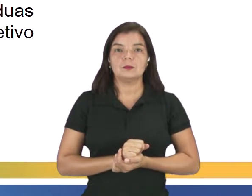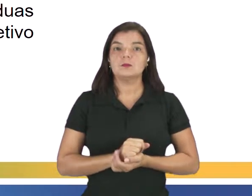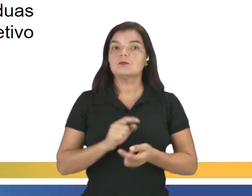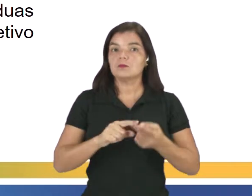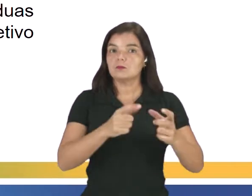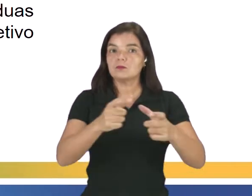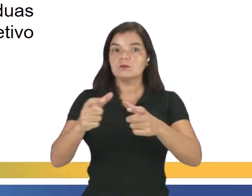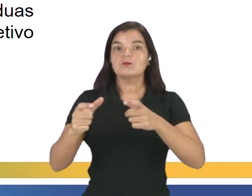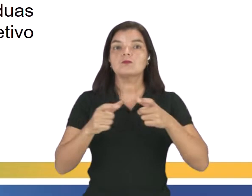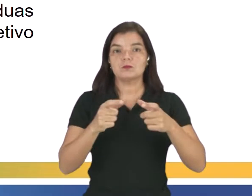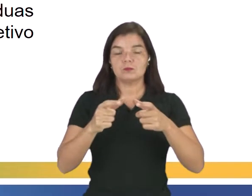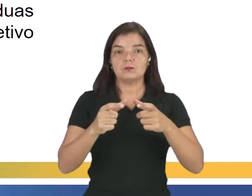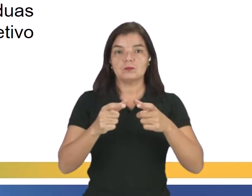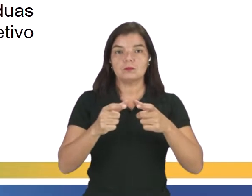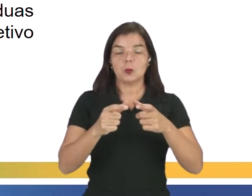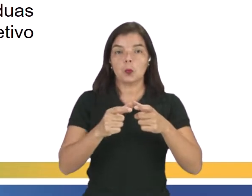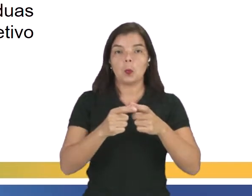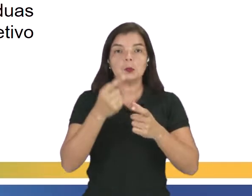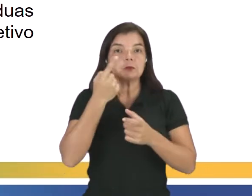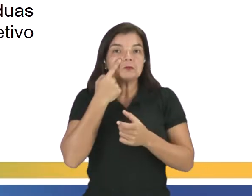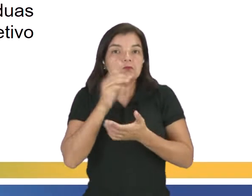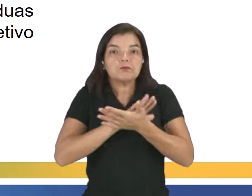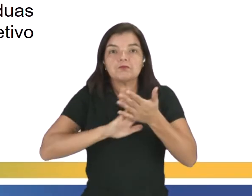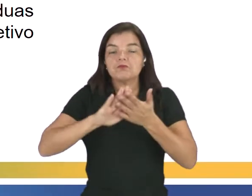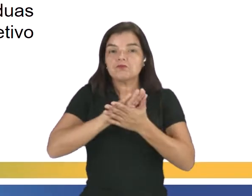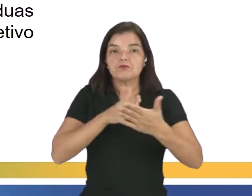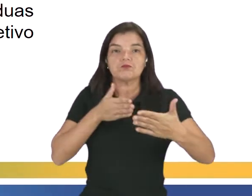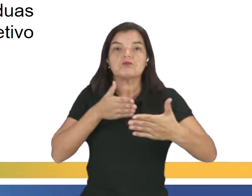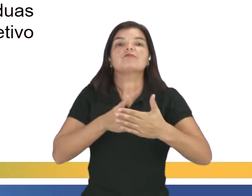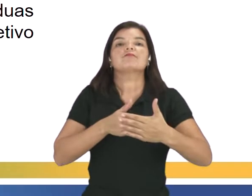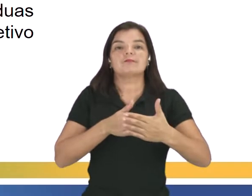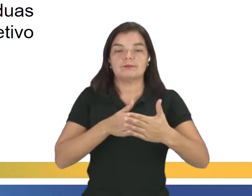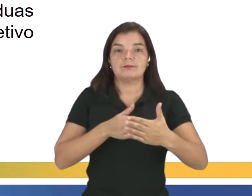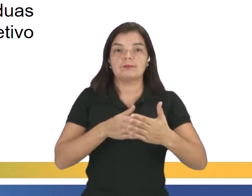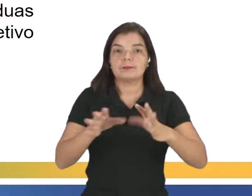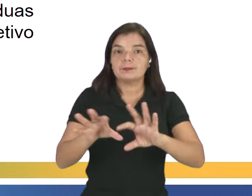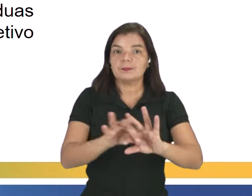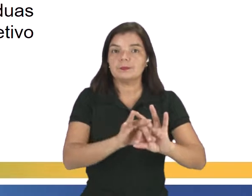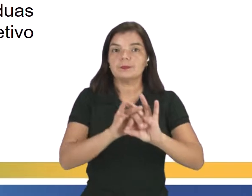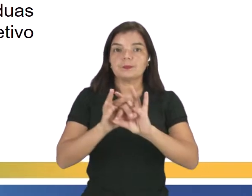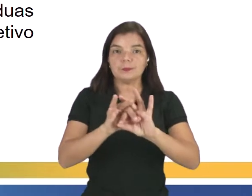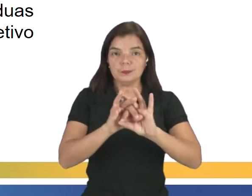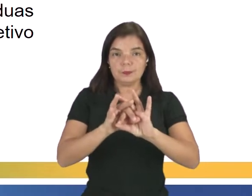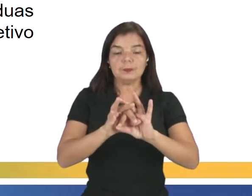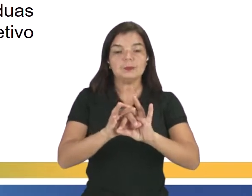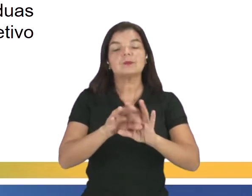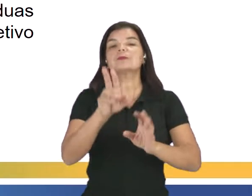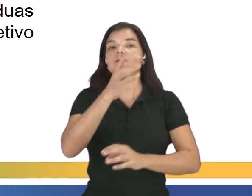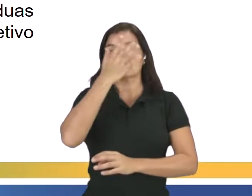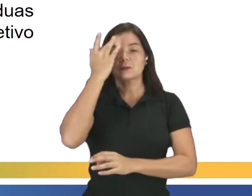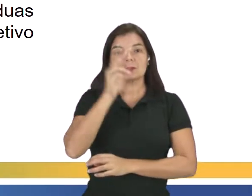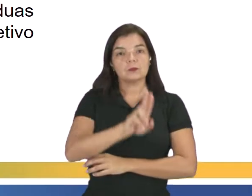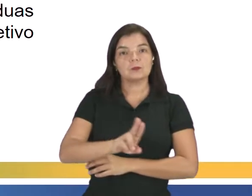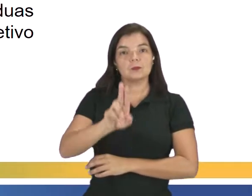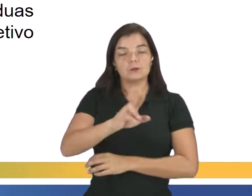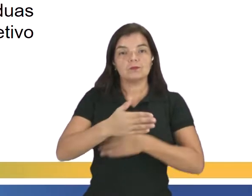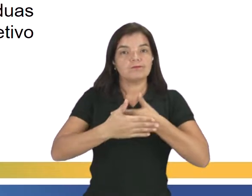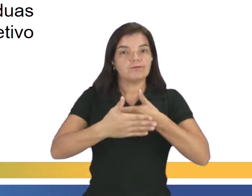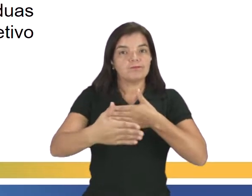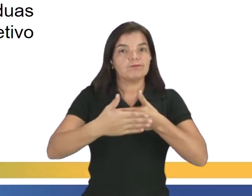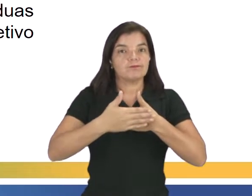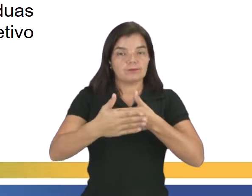considera-se o espaço como invisível, ilimitado e ligado aos seus utilizadores, a partir